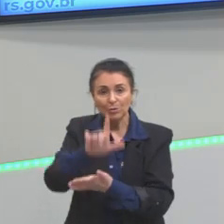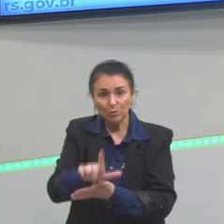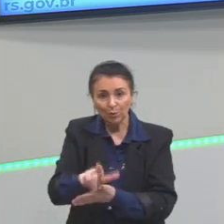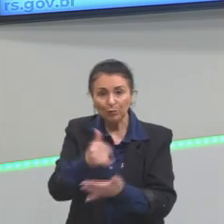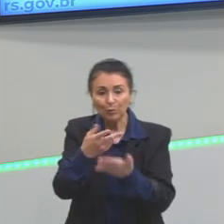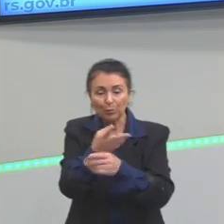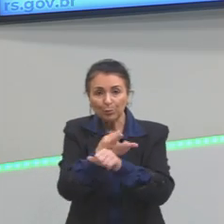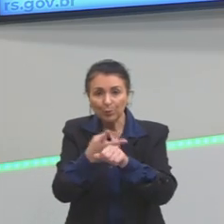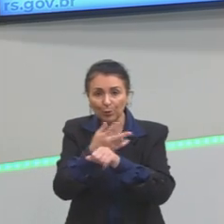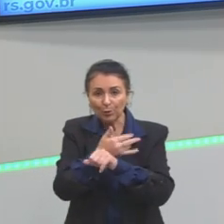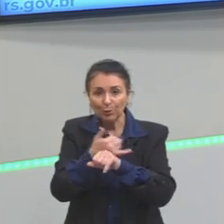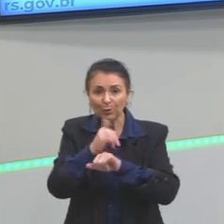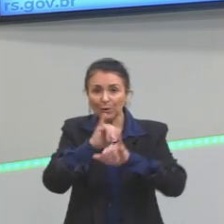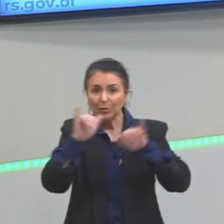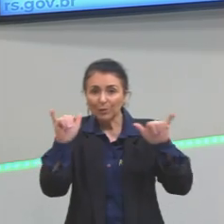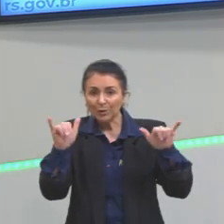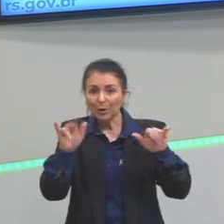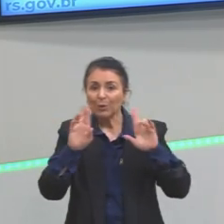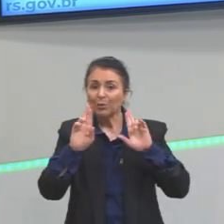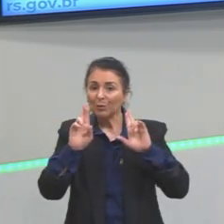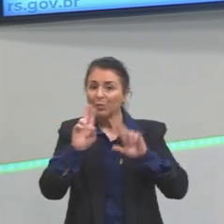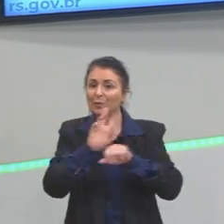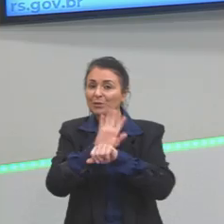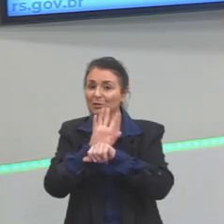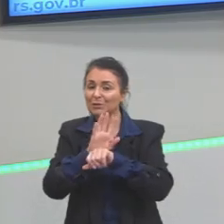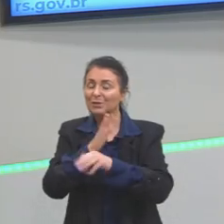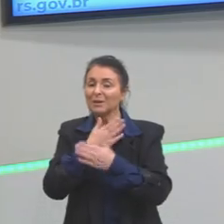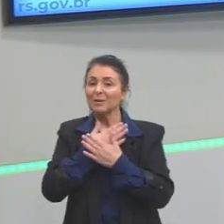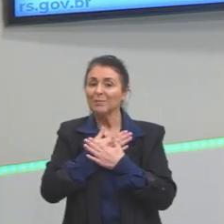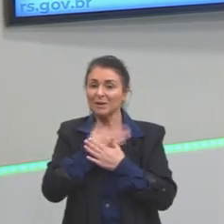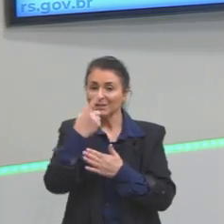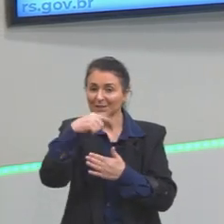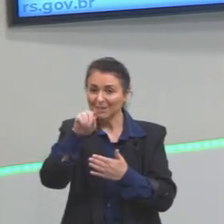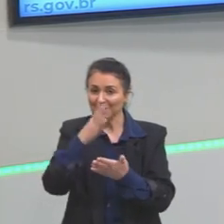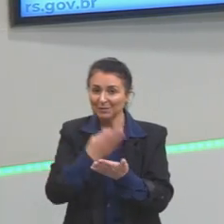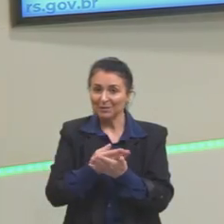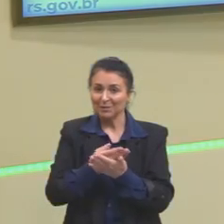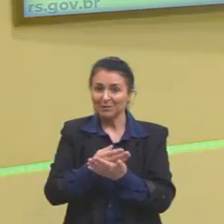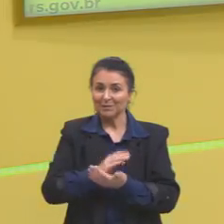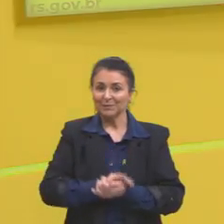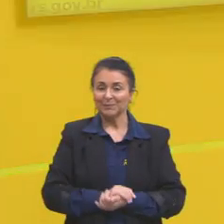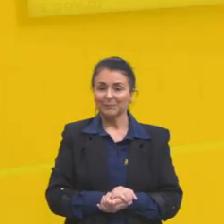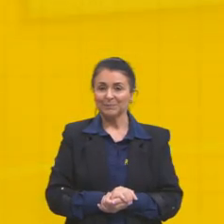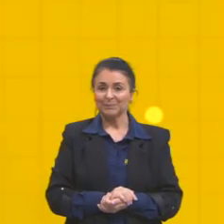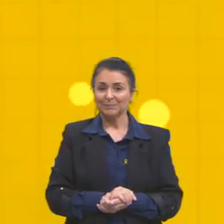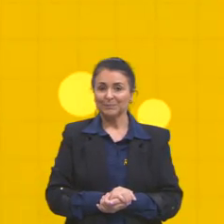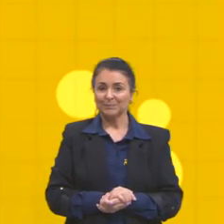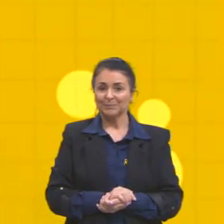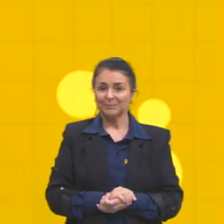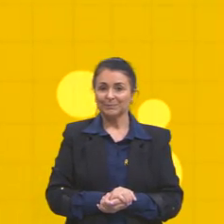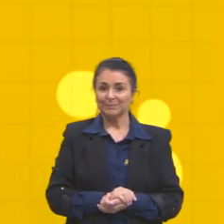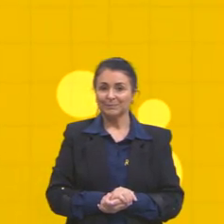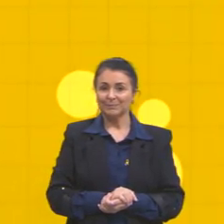Espero que tenha contribuído com a sua formação para o Enem um grande a próxima aula E aí